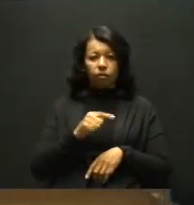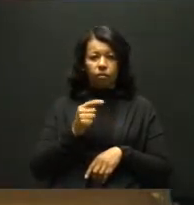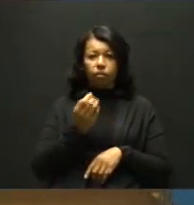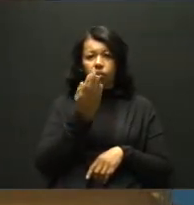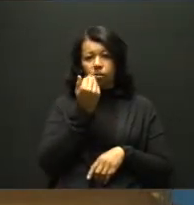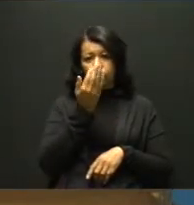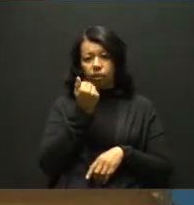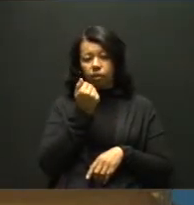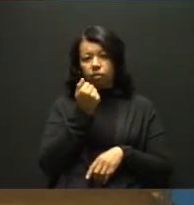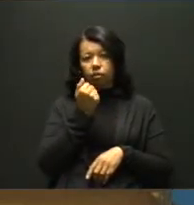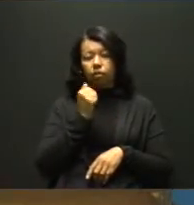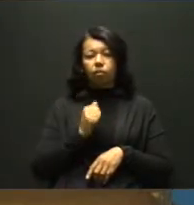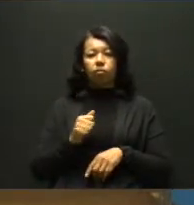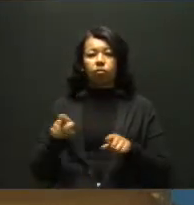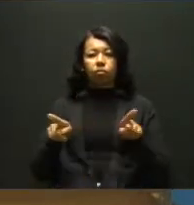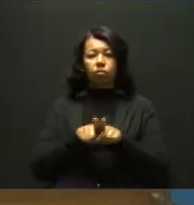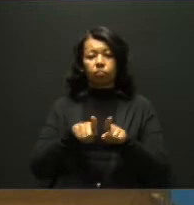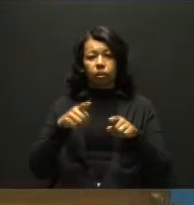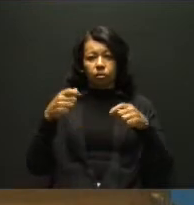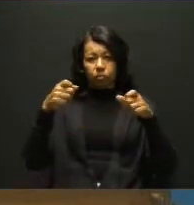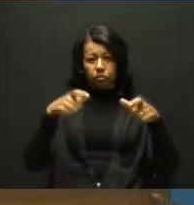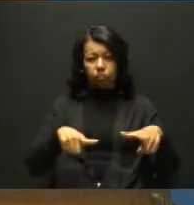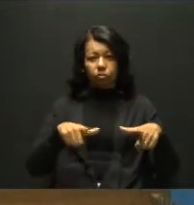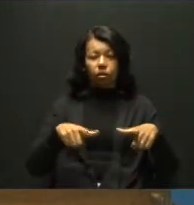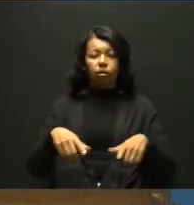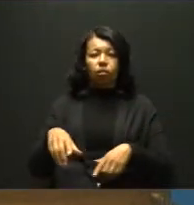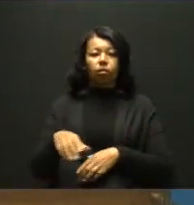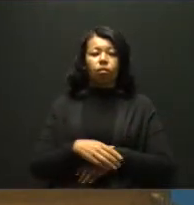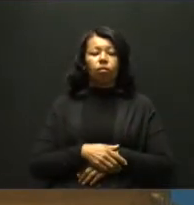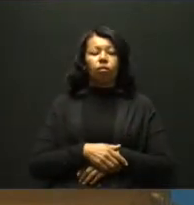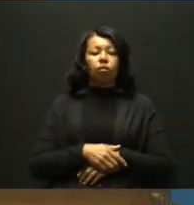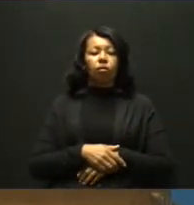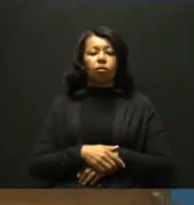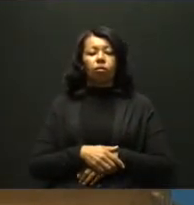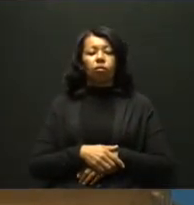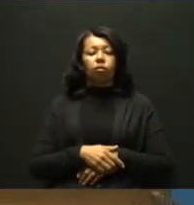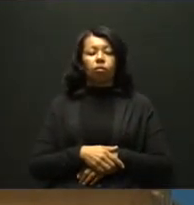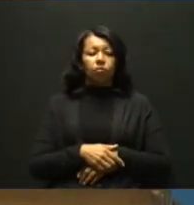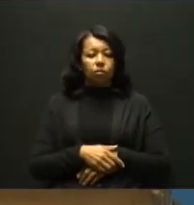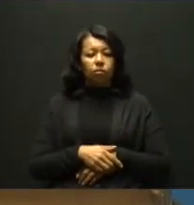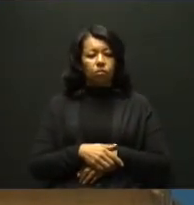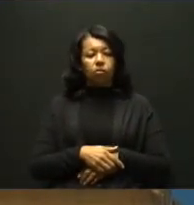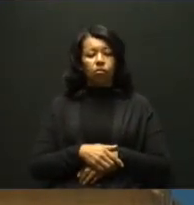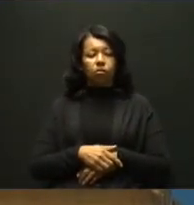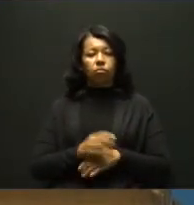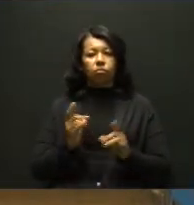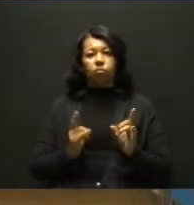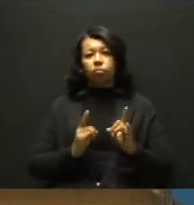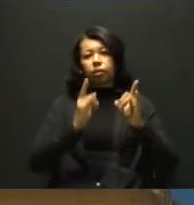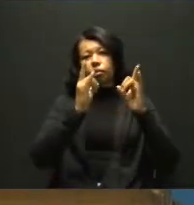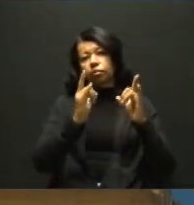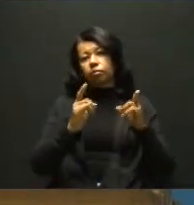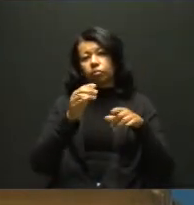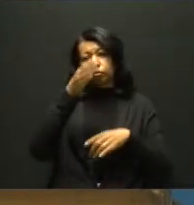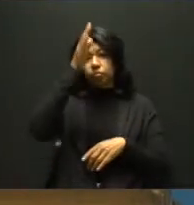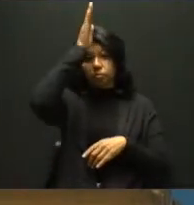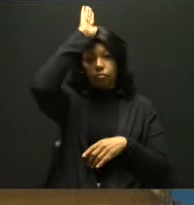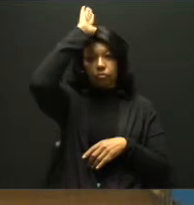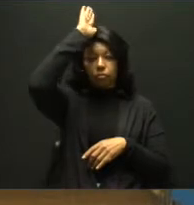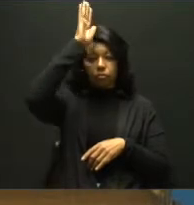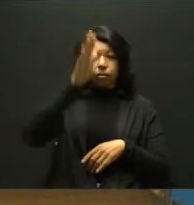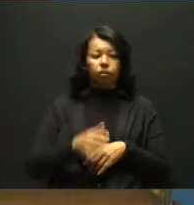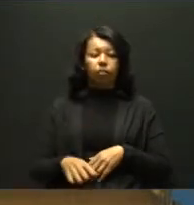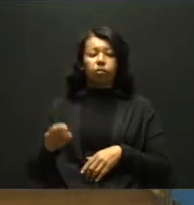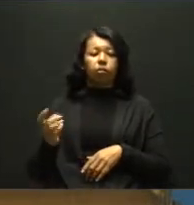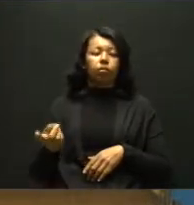é do quartel também e as condições é do do local ali do prédio do corpo de bombeiros